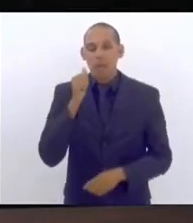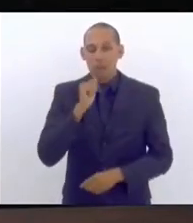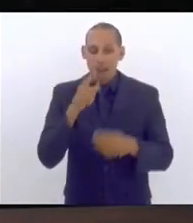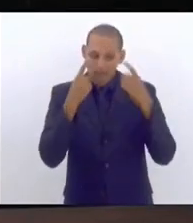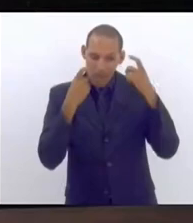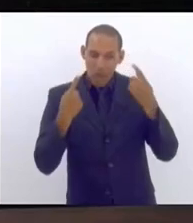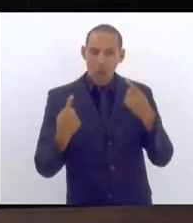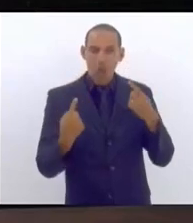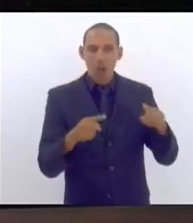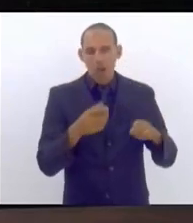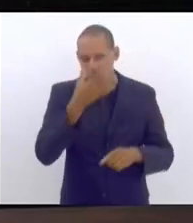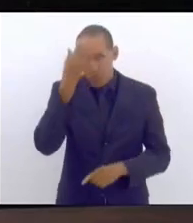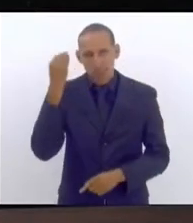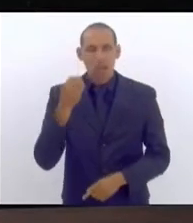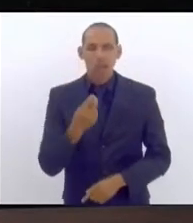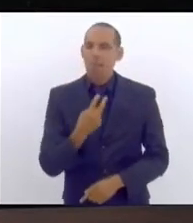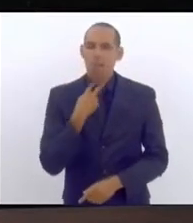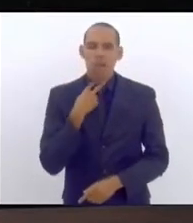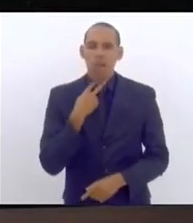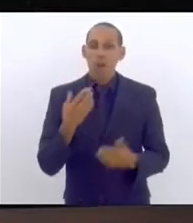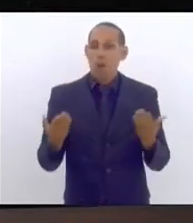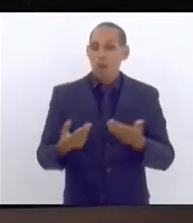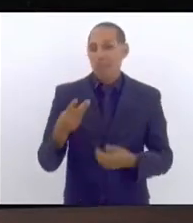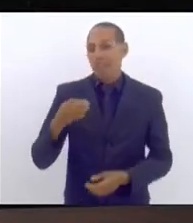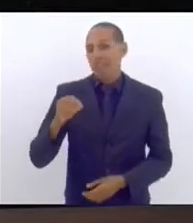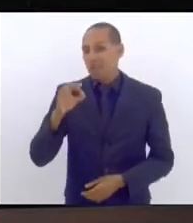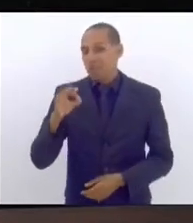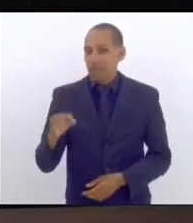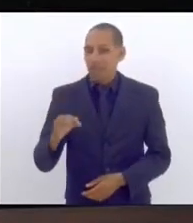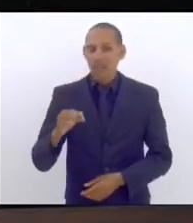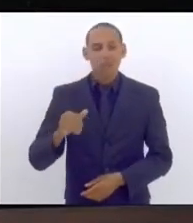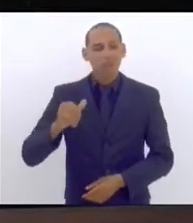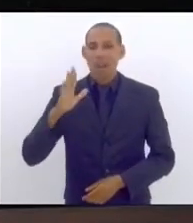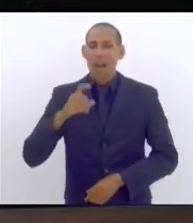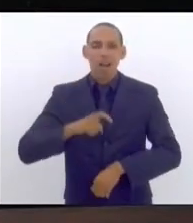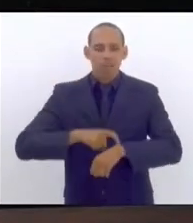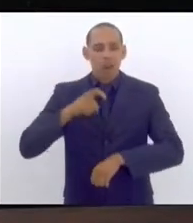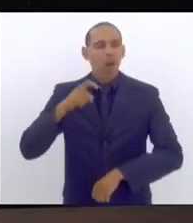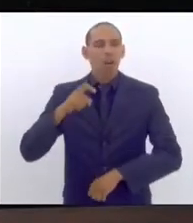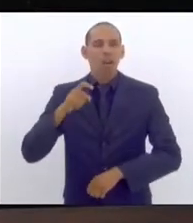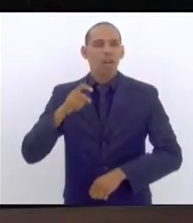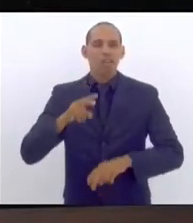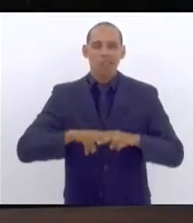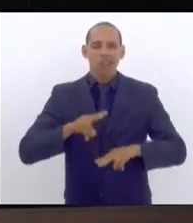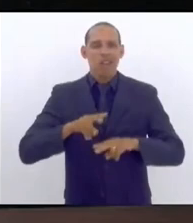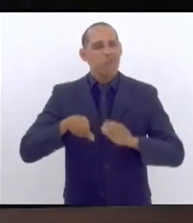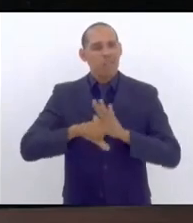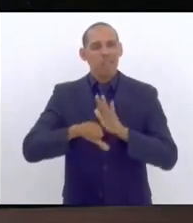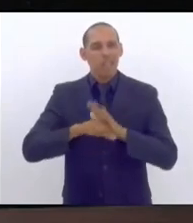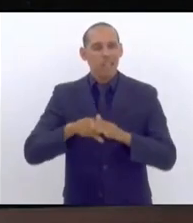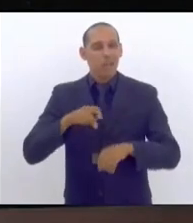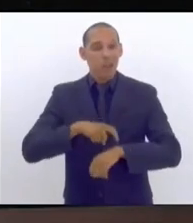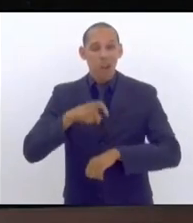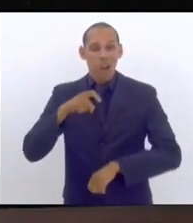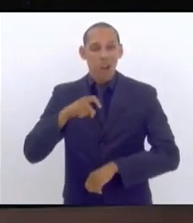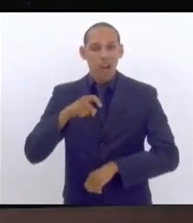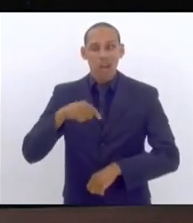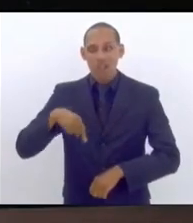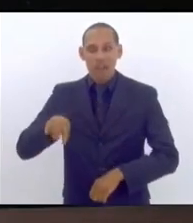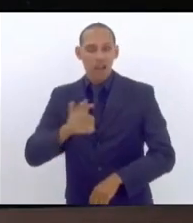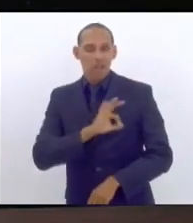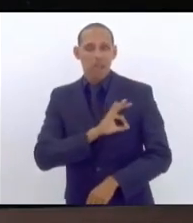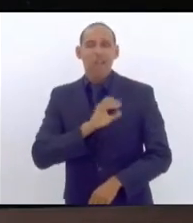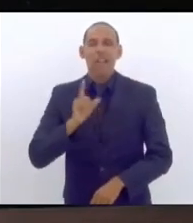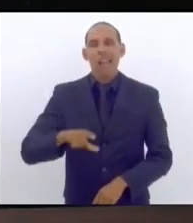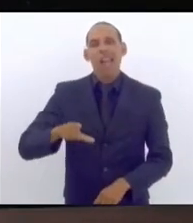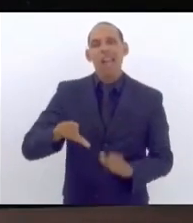não pode ser esquecido. Hoje, mais de 30% dos flagrantes que chegam todos os dias às delegacias de polícia são de